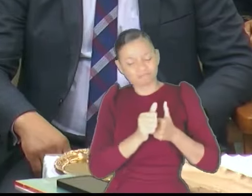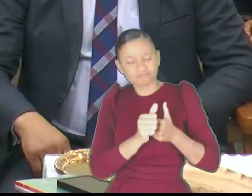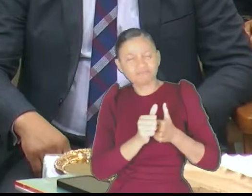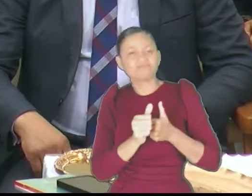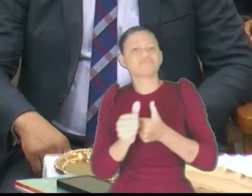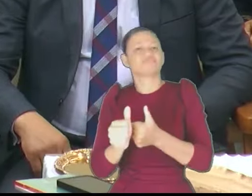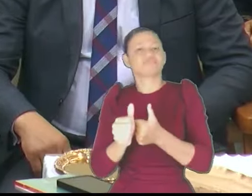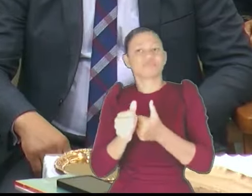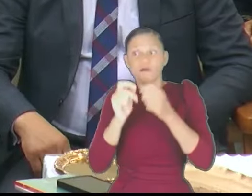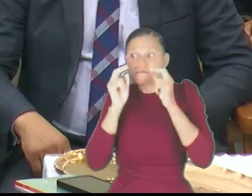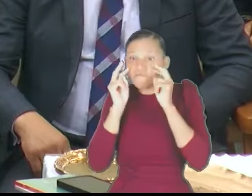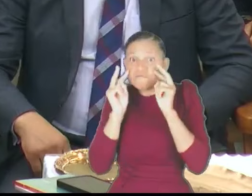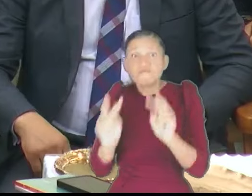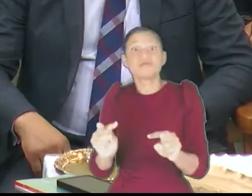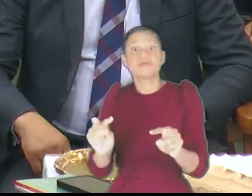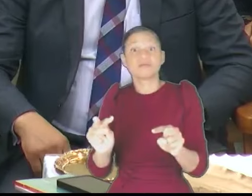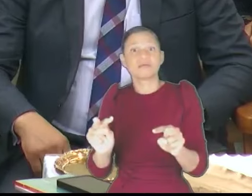Viu